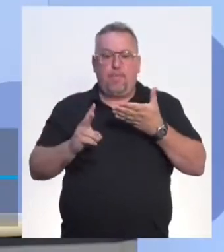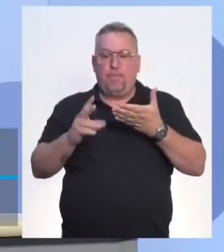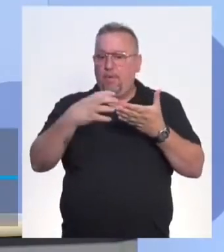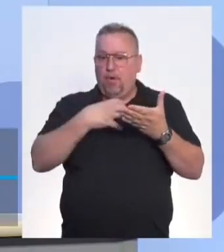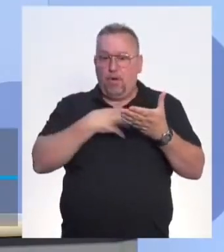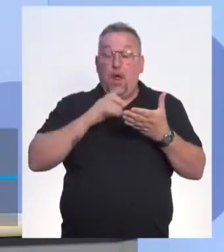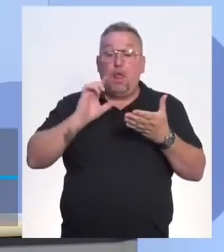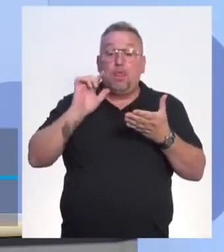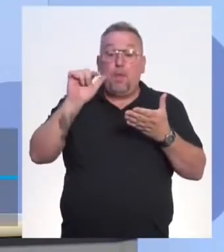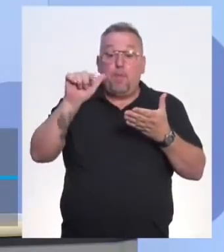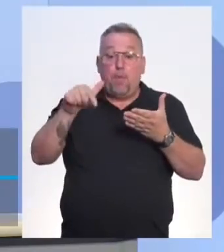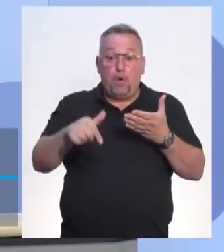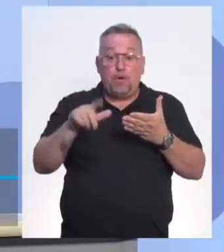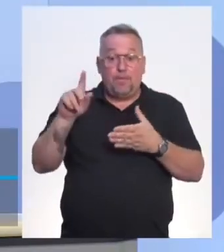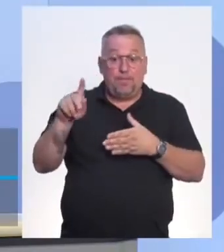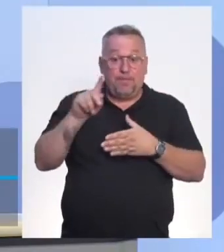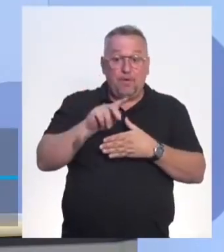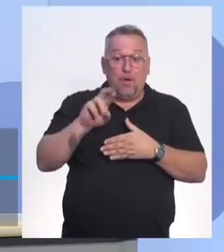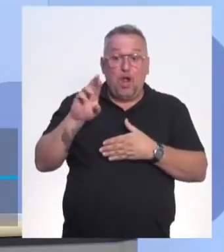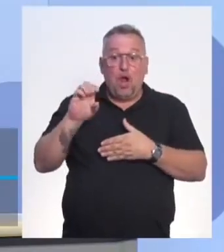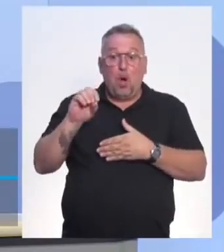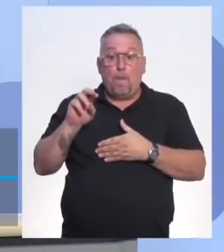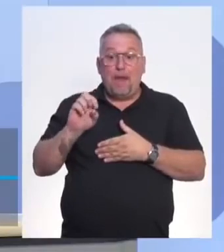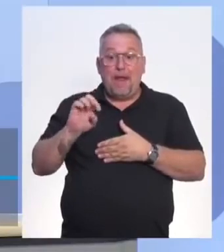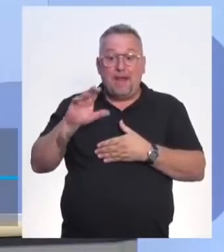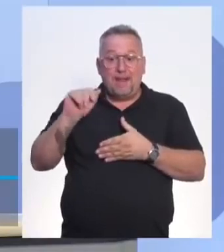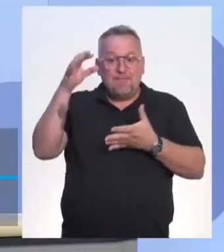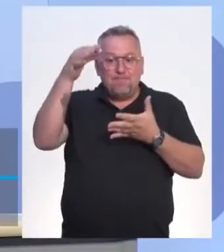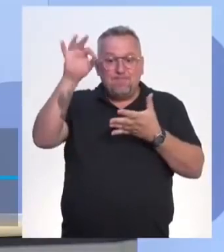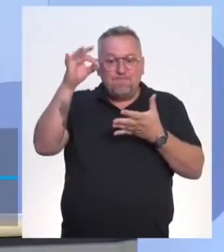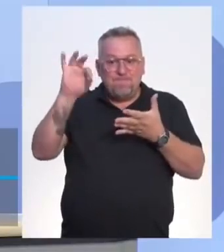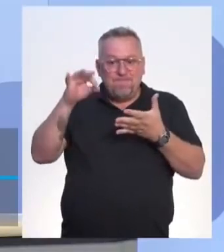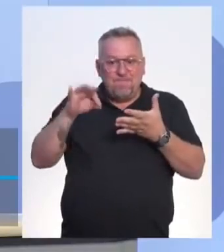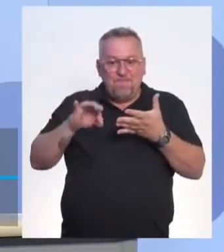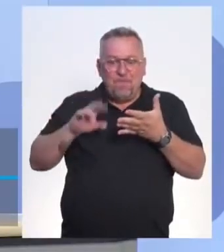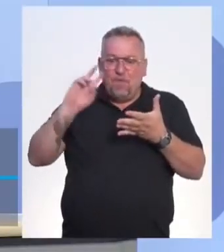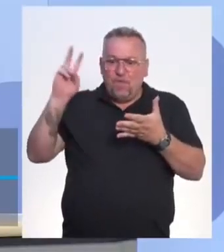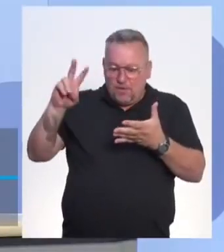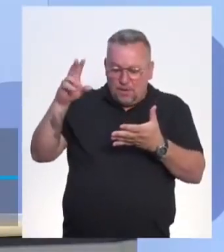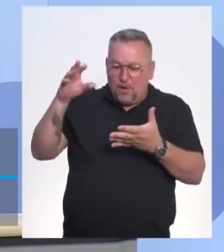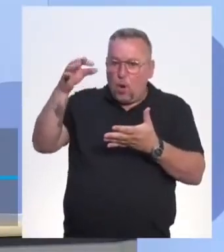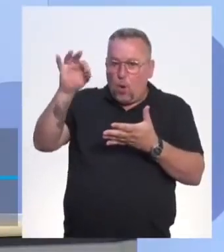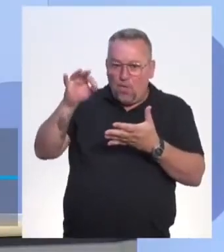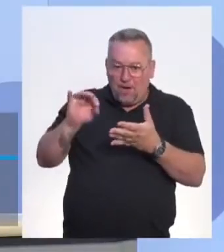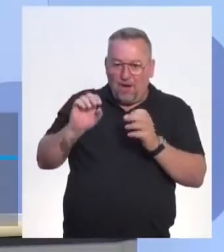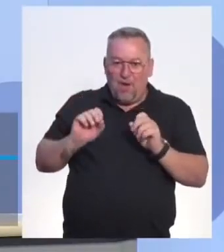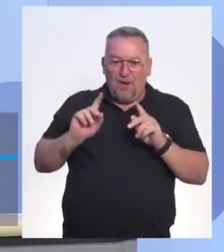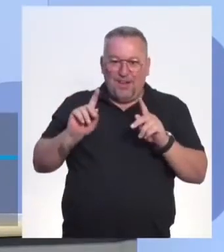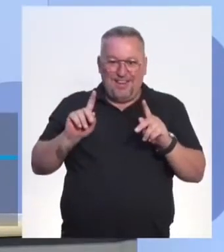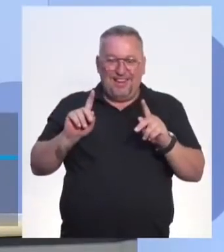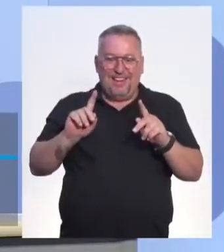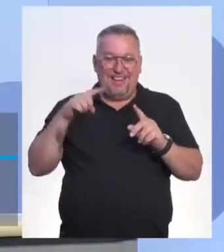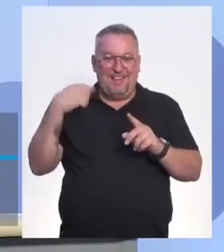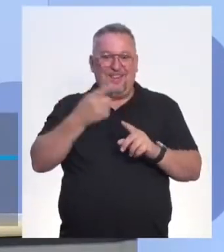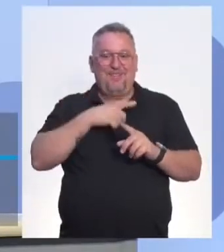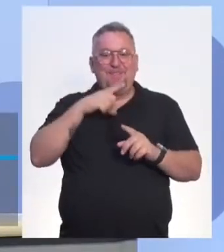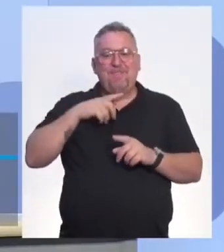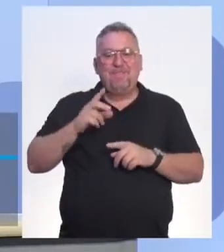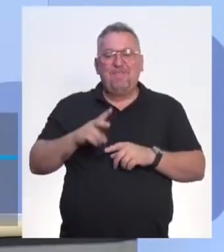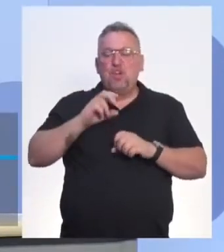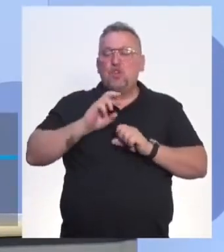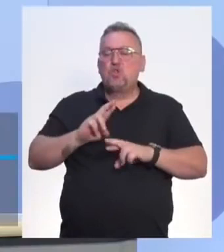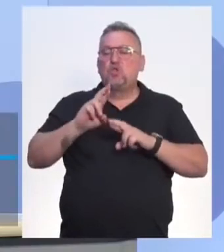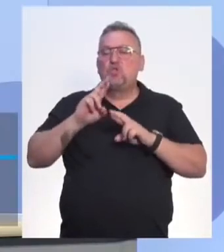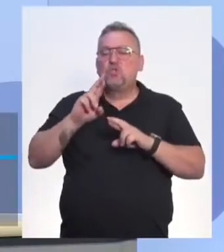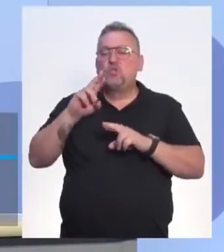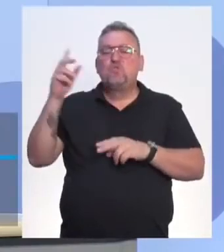que depois, quando a professora Roberta corrigiu o exercício, você pode verificar se acertou. E é claro, nós vamos estar aqui